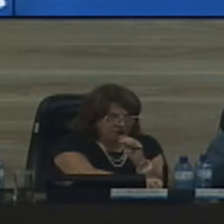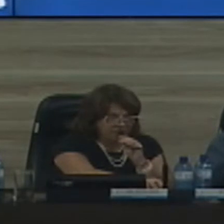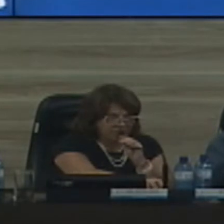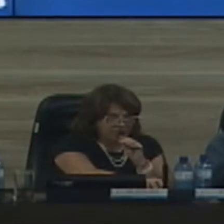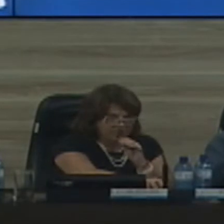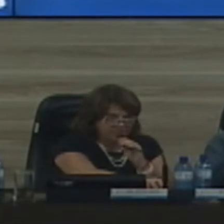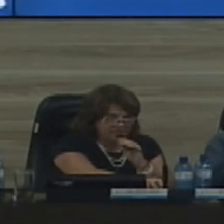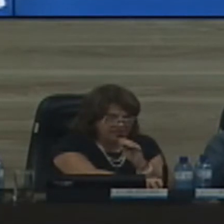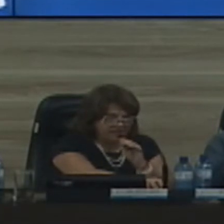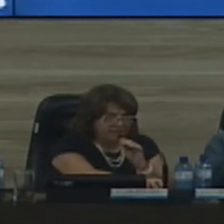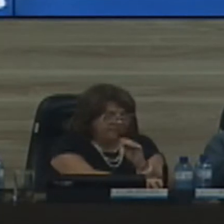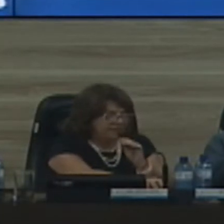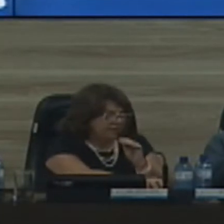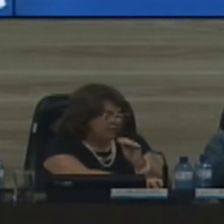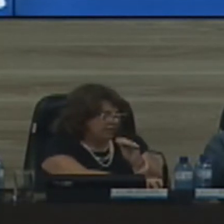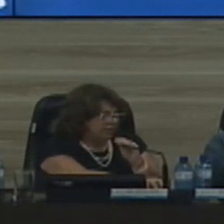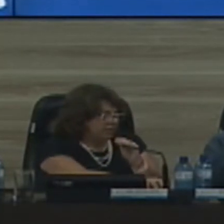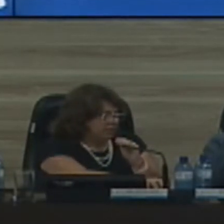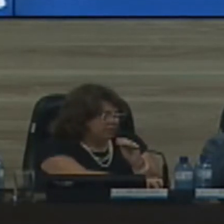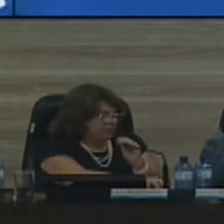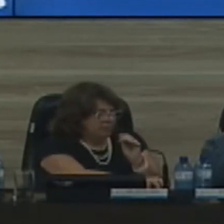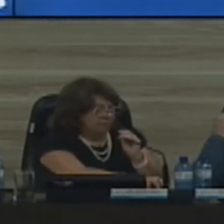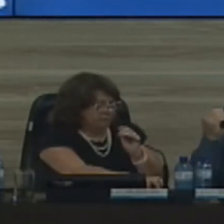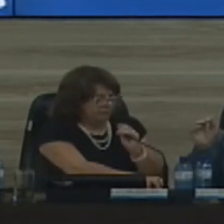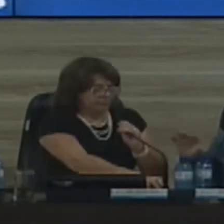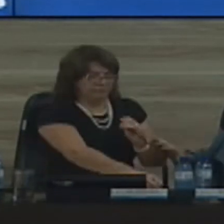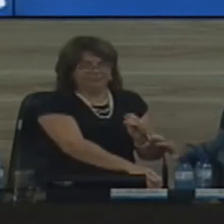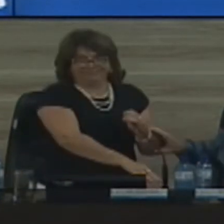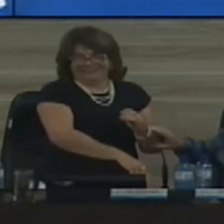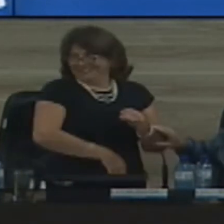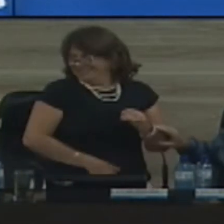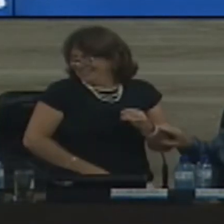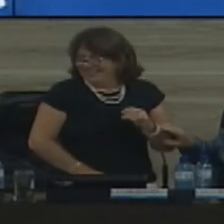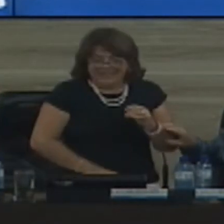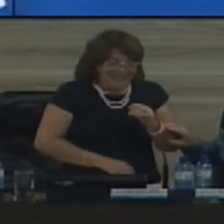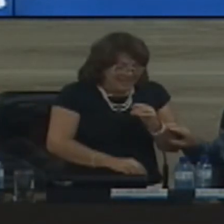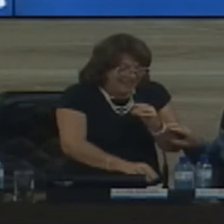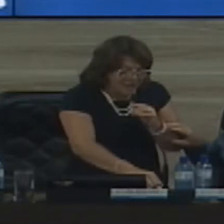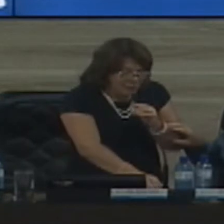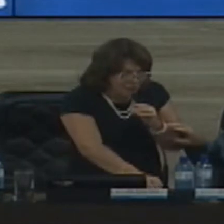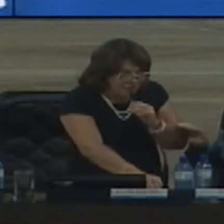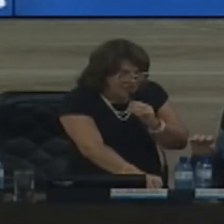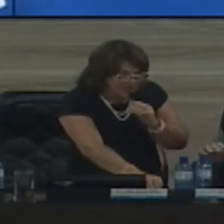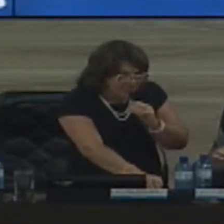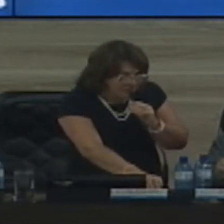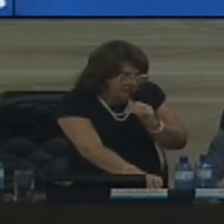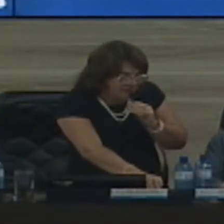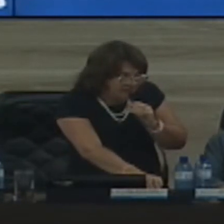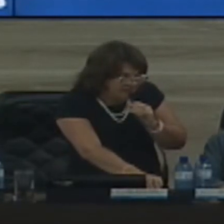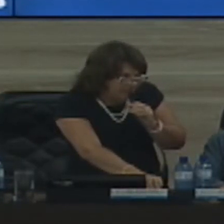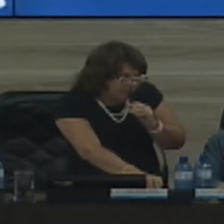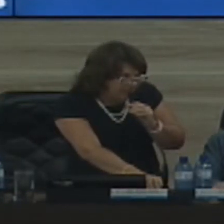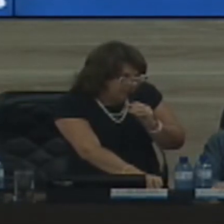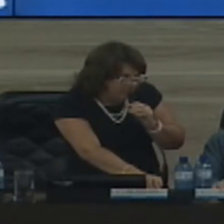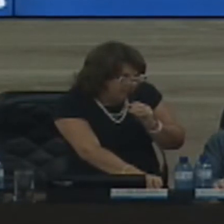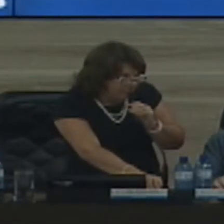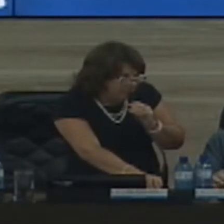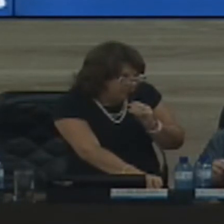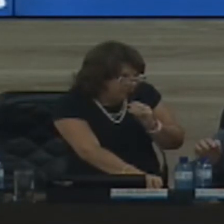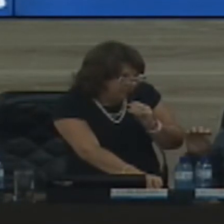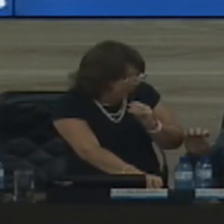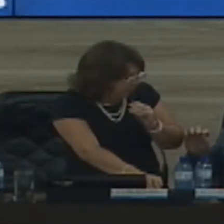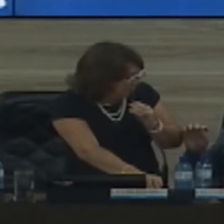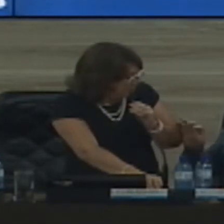Uma questão de ordem, senhor Questão de presidente. ordem, vereadora Mayra Costa. Eu gostaria de pedir a inversão de pauta